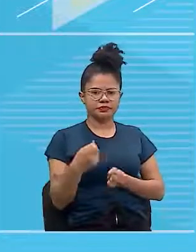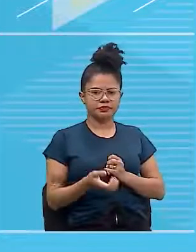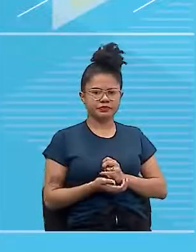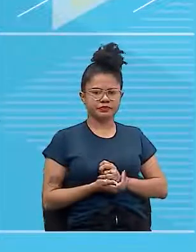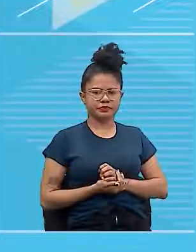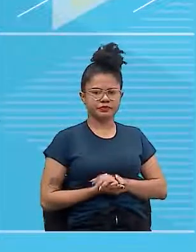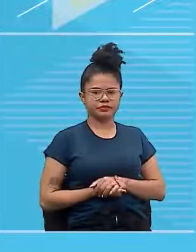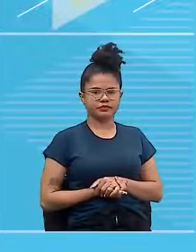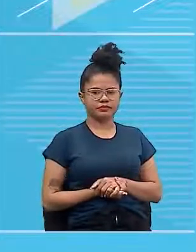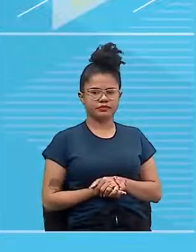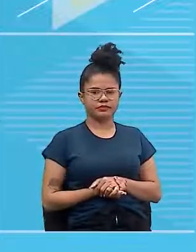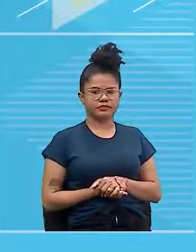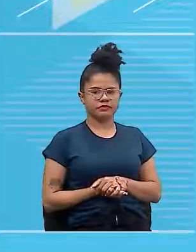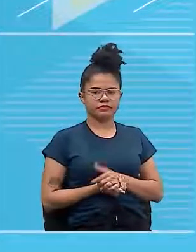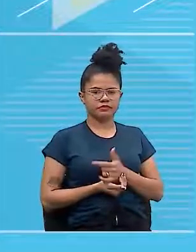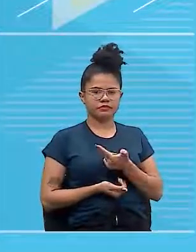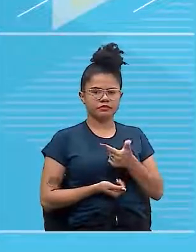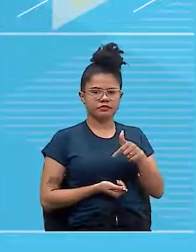x